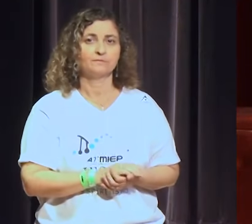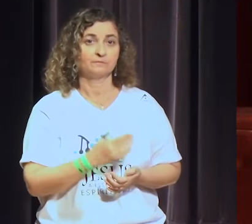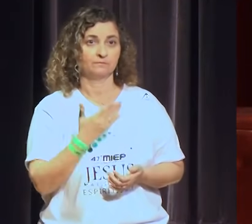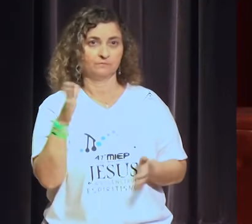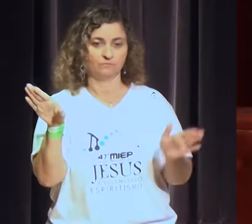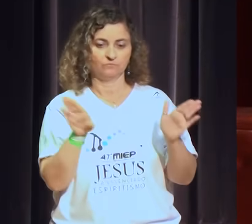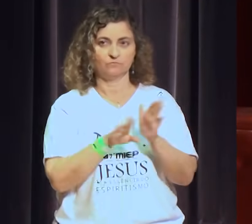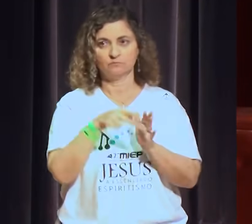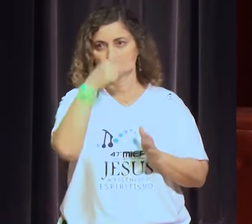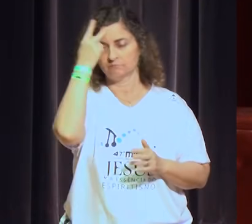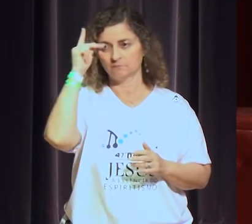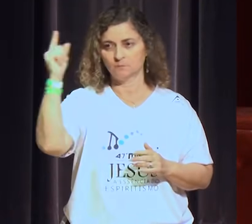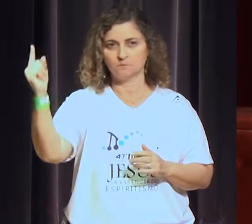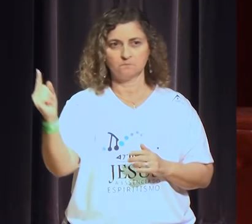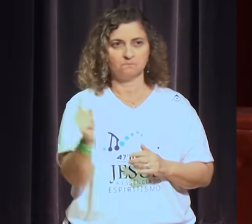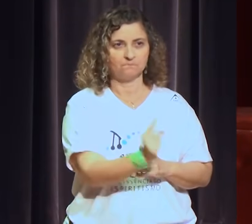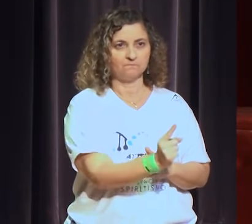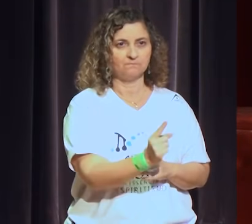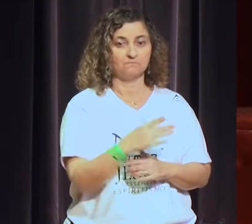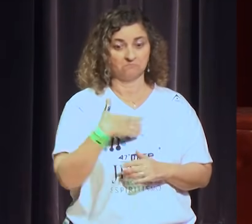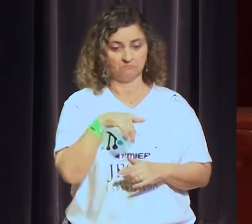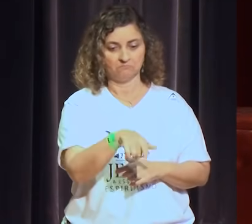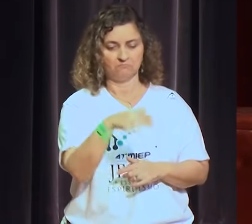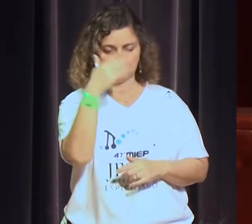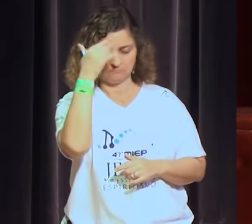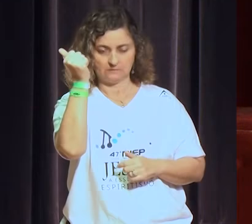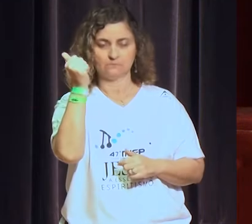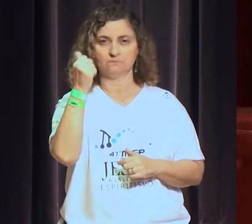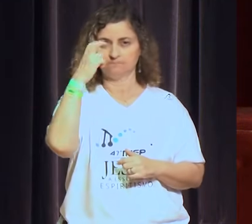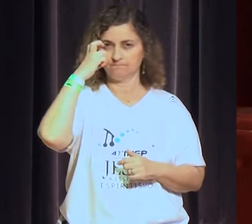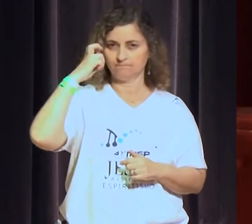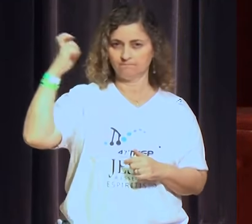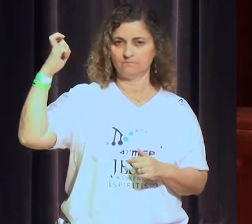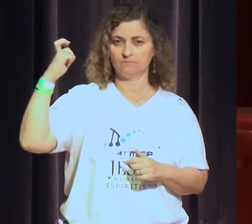Aí uma vez chegou lá um outro que era mais top.